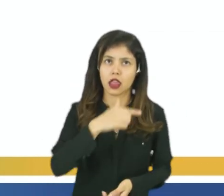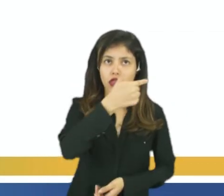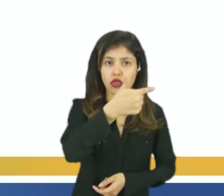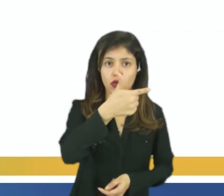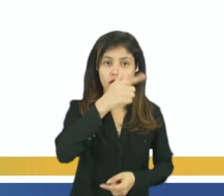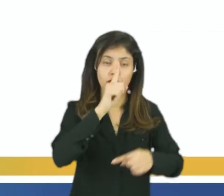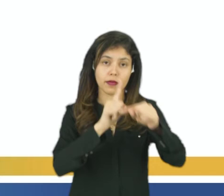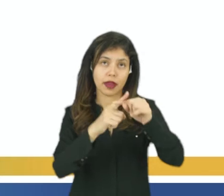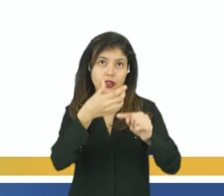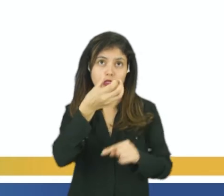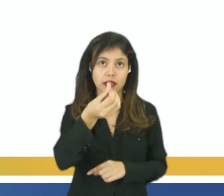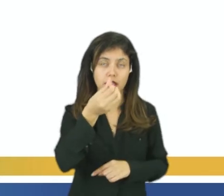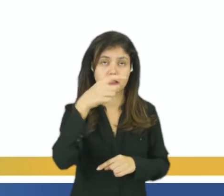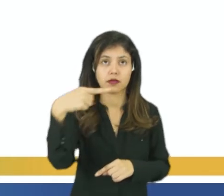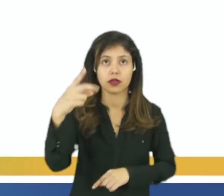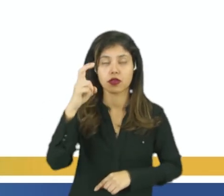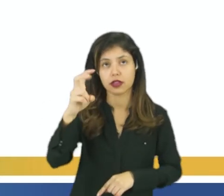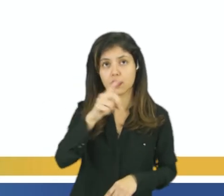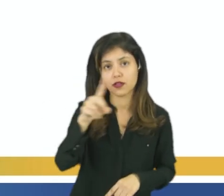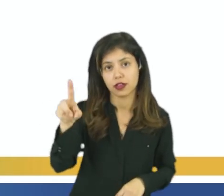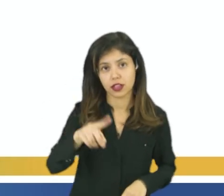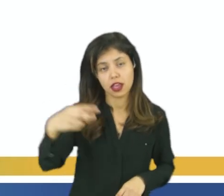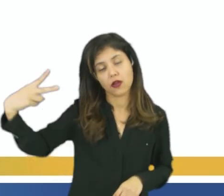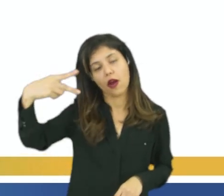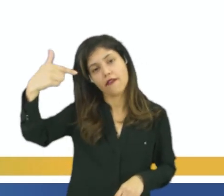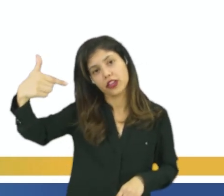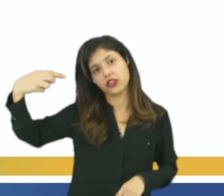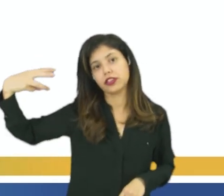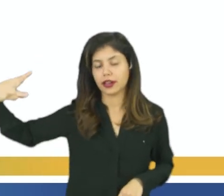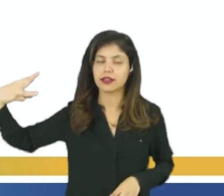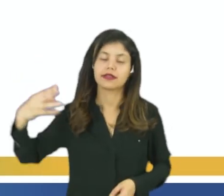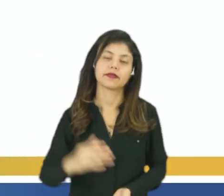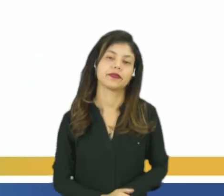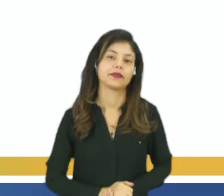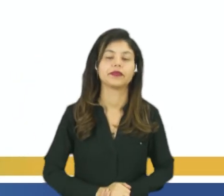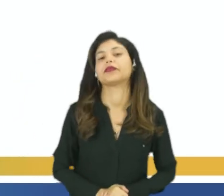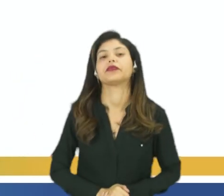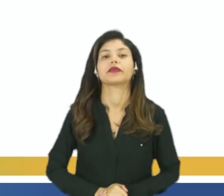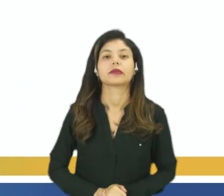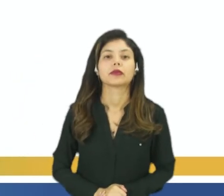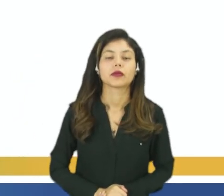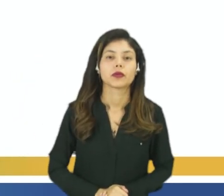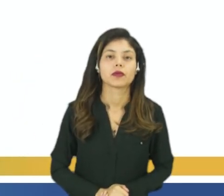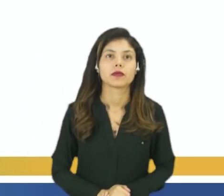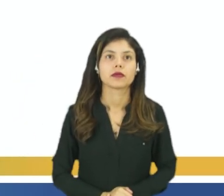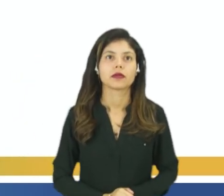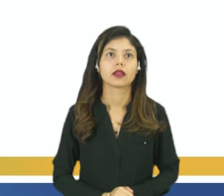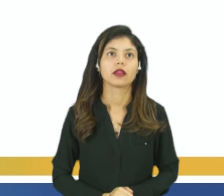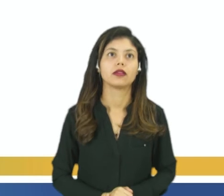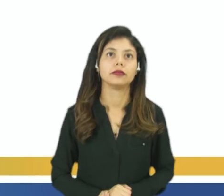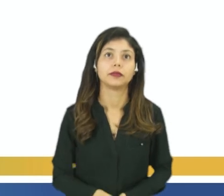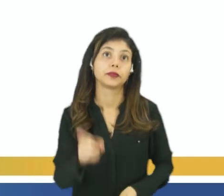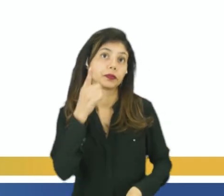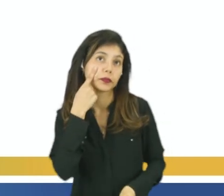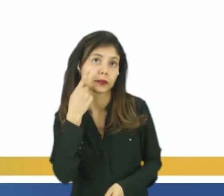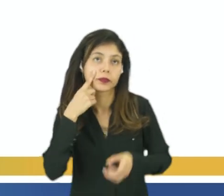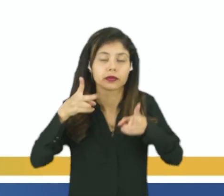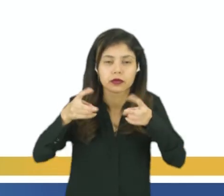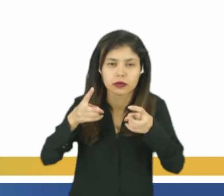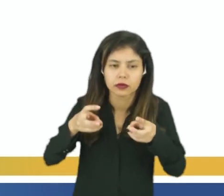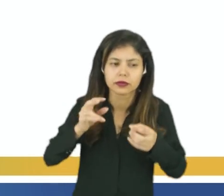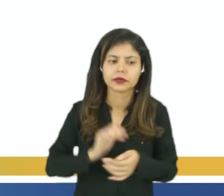onde ficará 2 mais 6 menos 5z igual a 23. E aí vocês percebam que